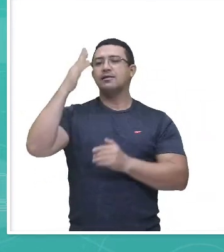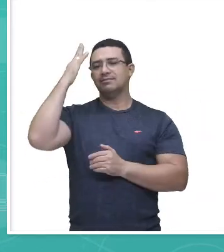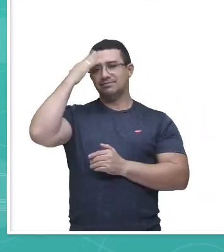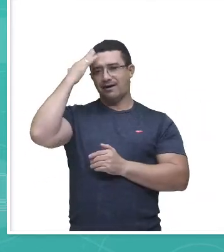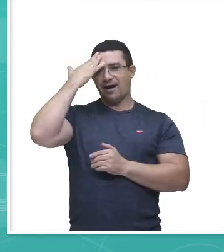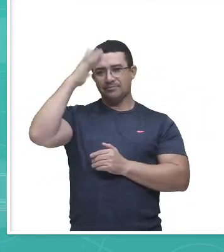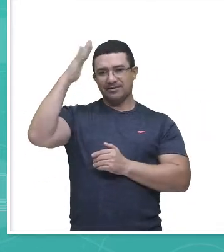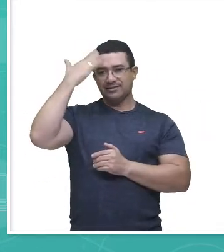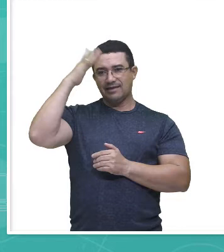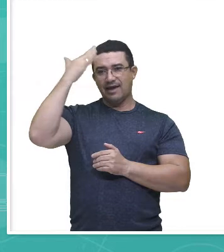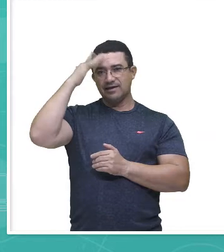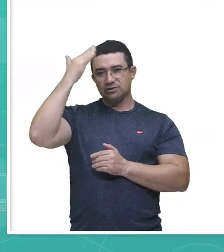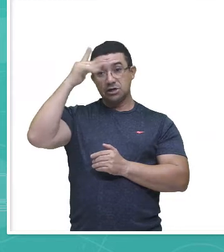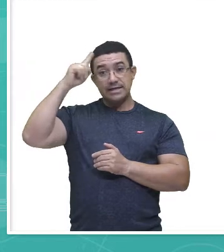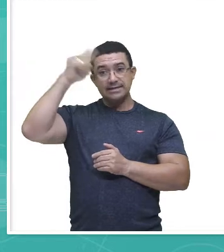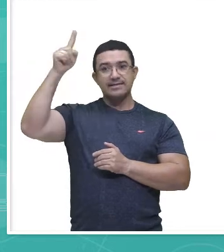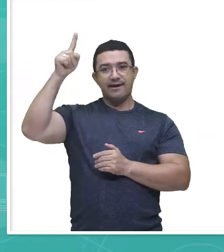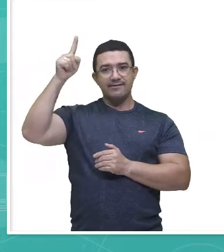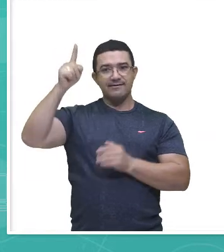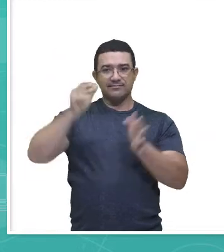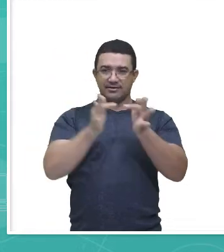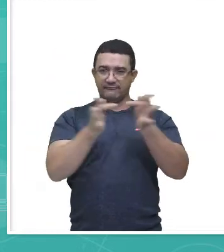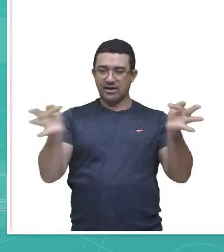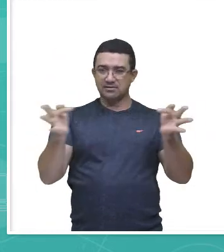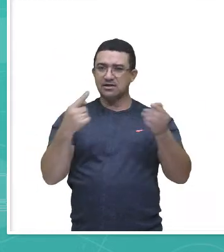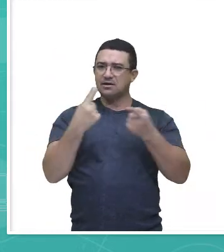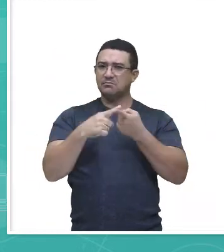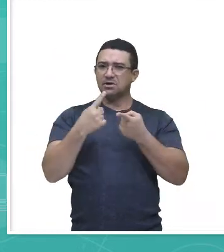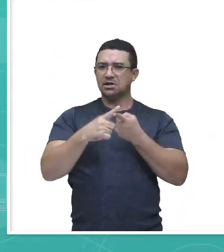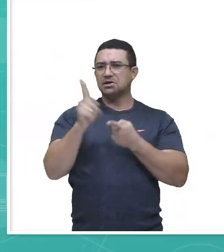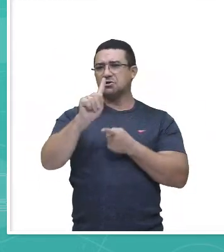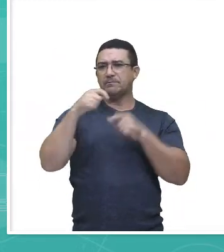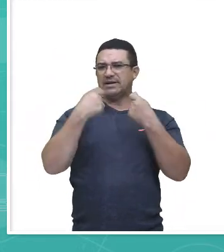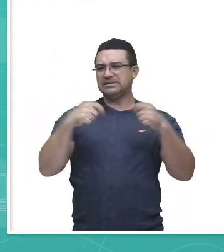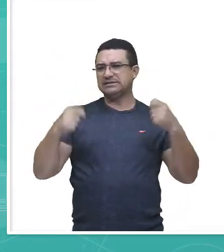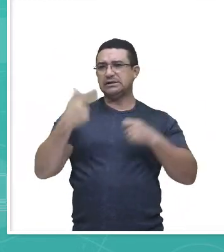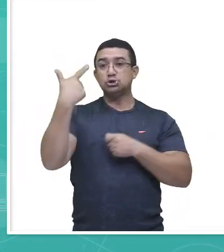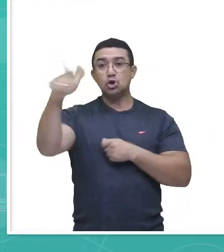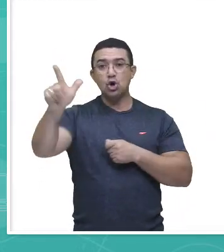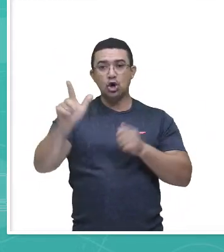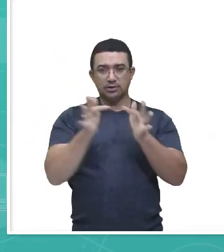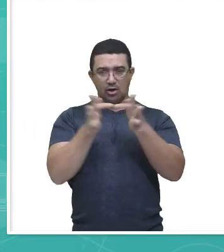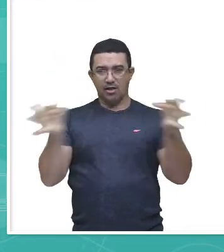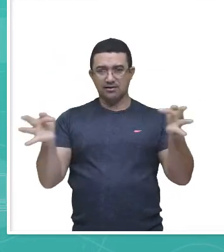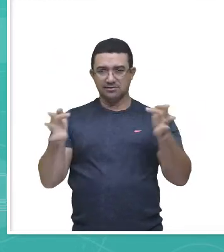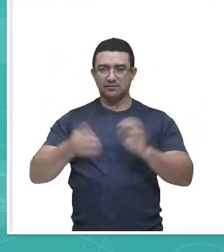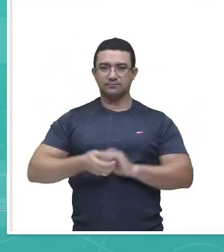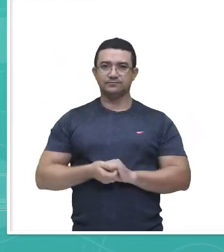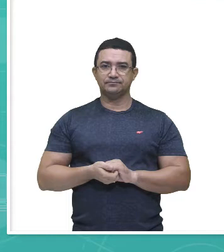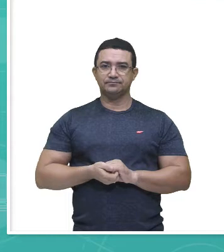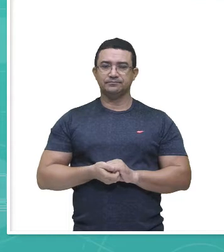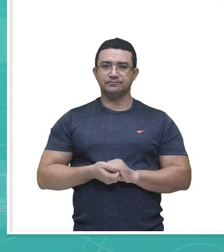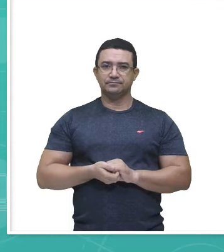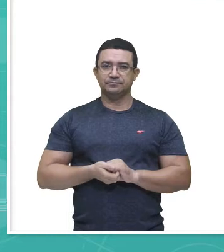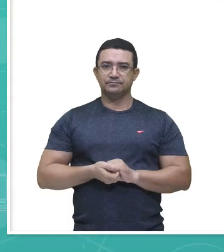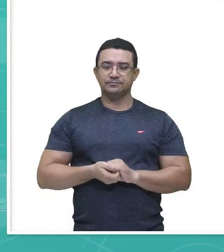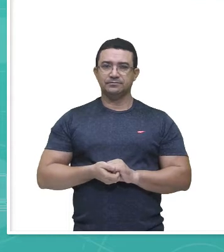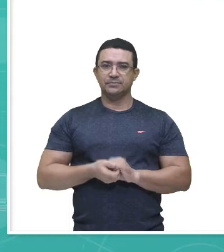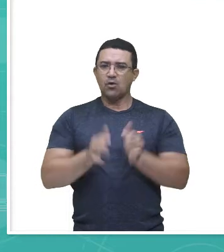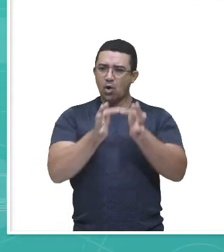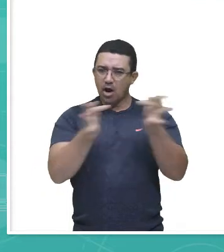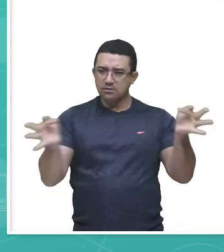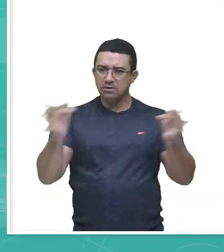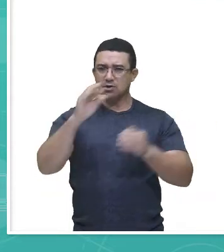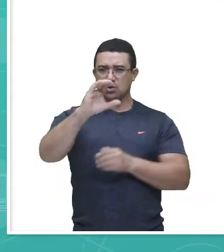são independentes, não dependem de outra oração. Então, as orações coordenadas, né,